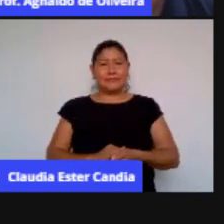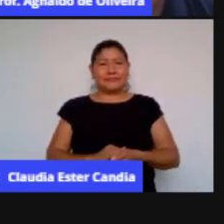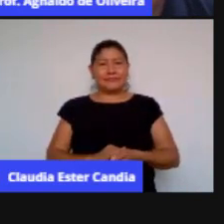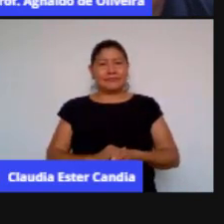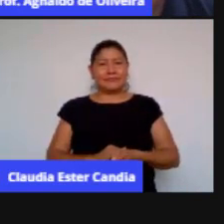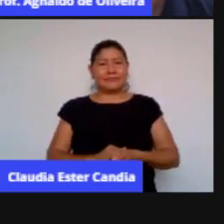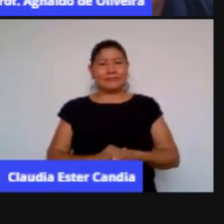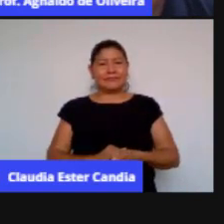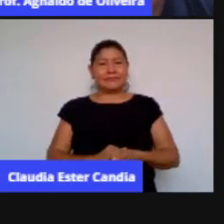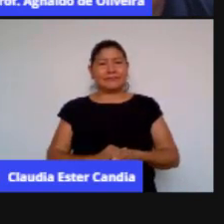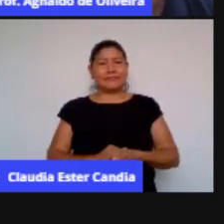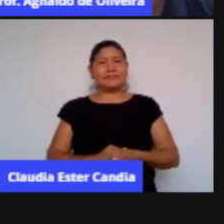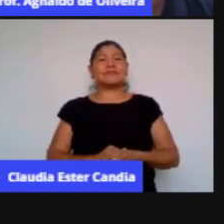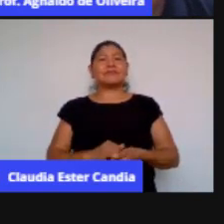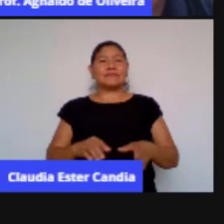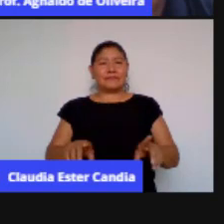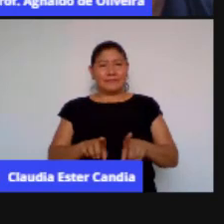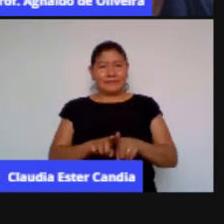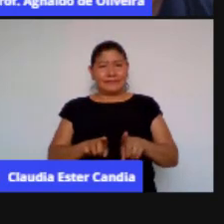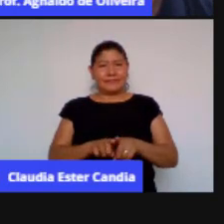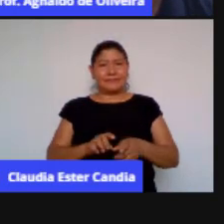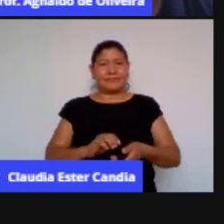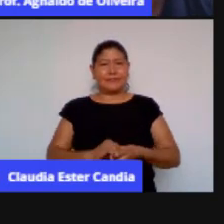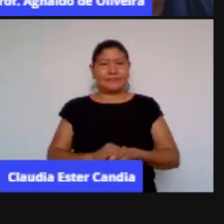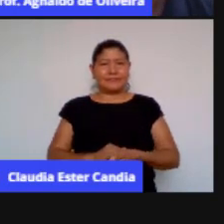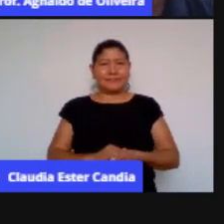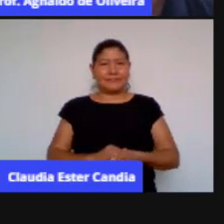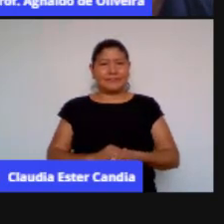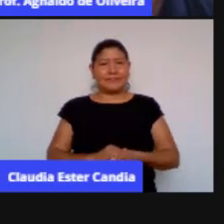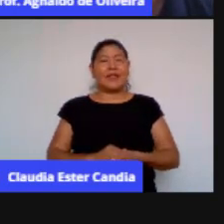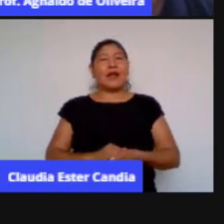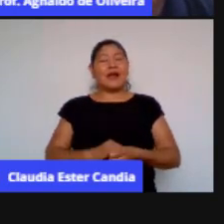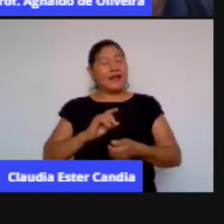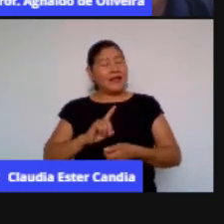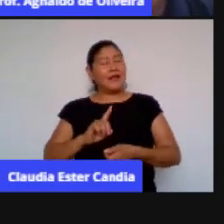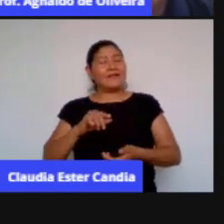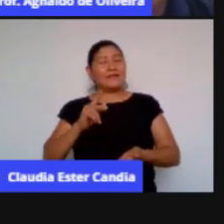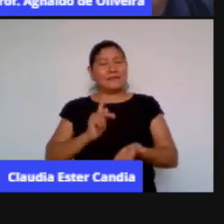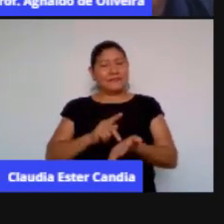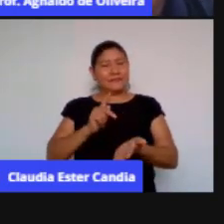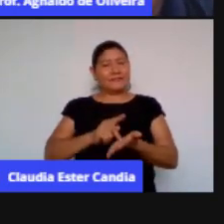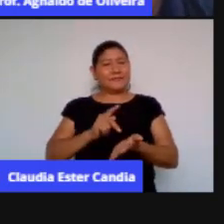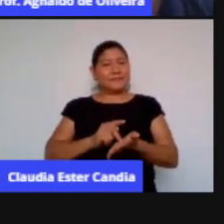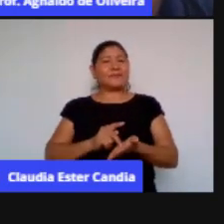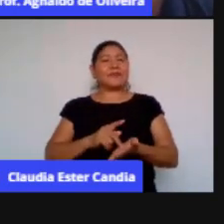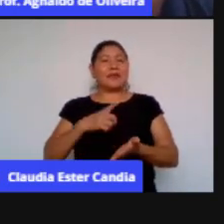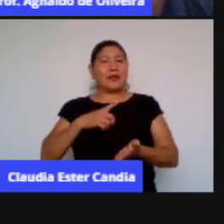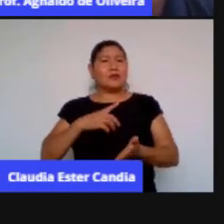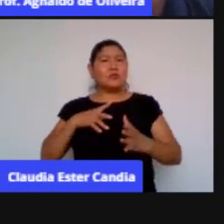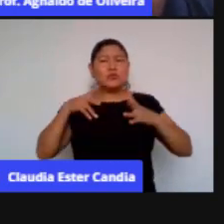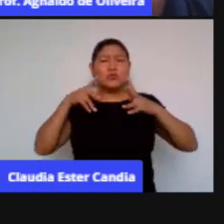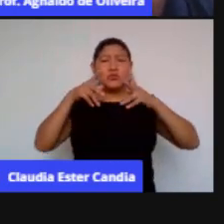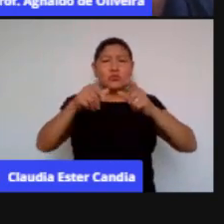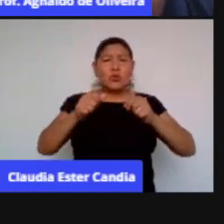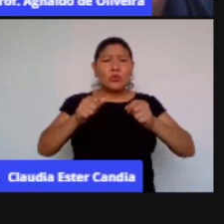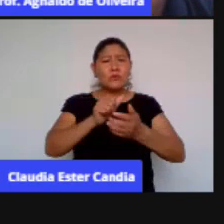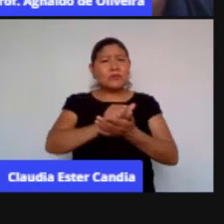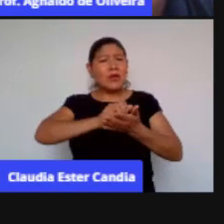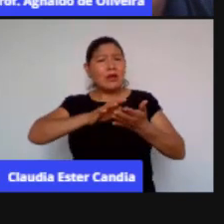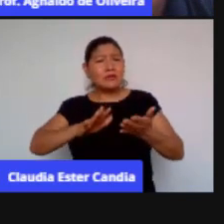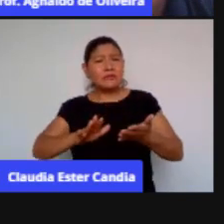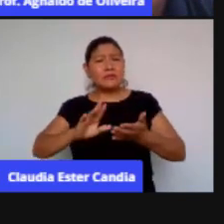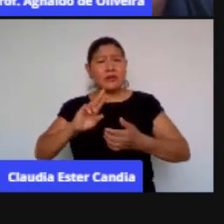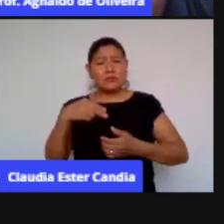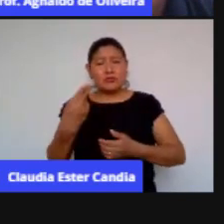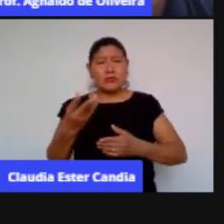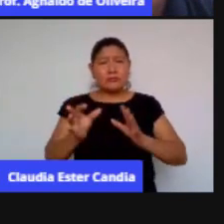seja realizado remotamente. E bem lembrado aí pelo professor Paulo, quer dizer, todo o trabalho que nós estamos desenvolvendo esse